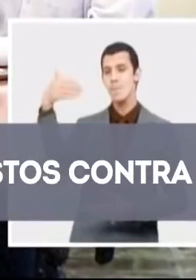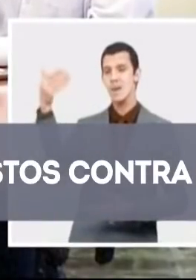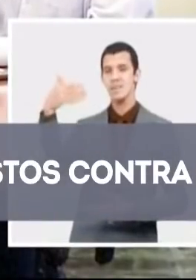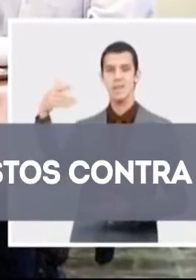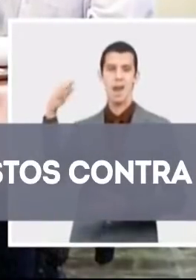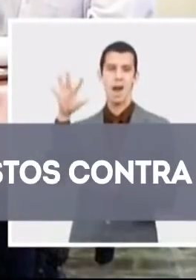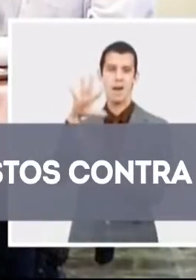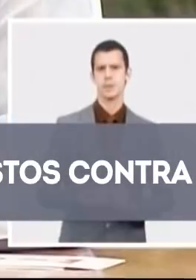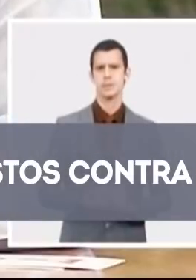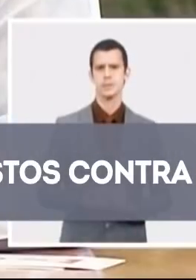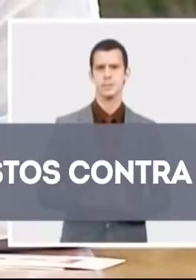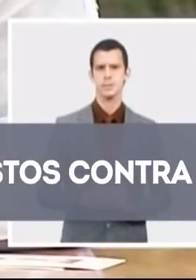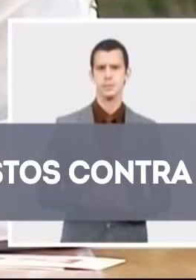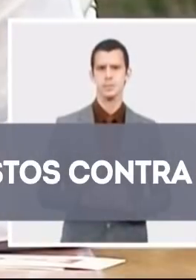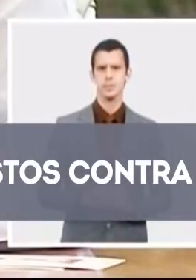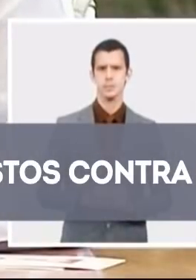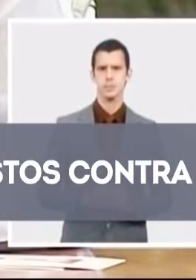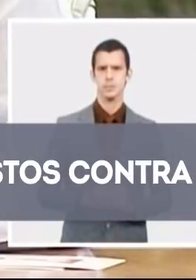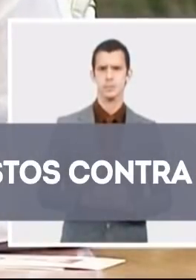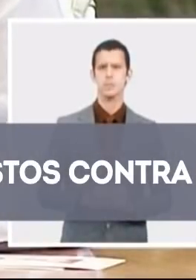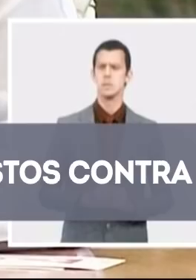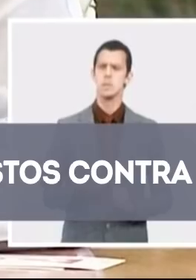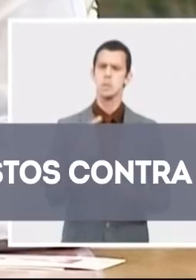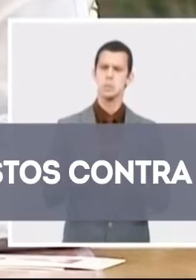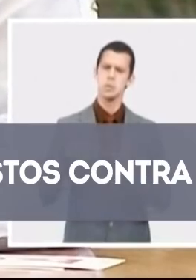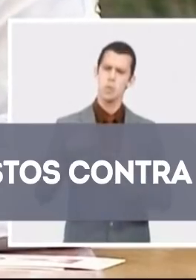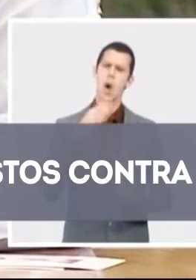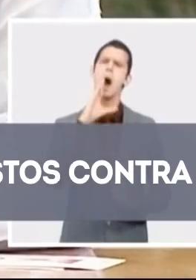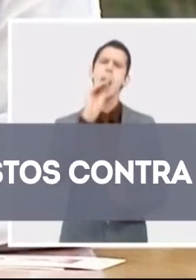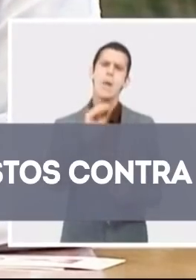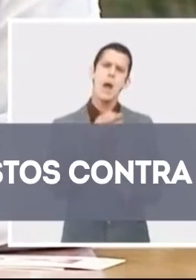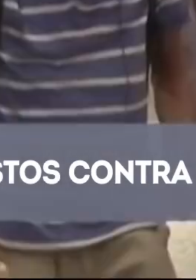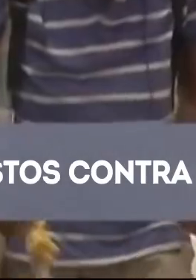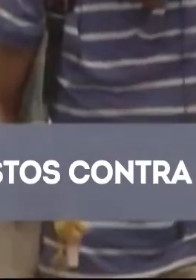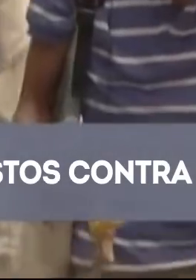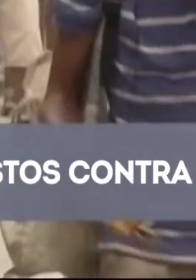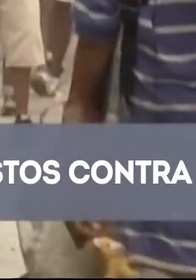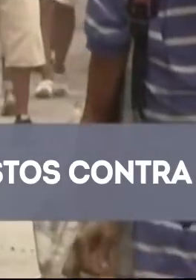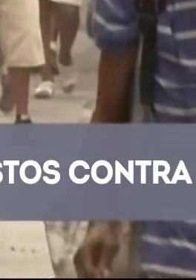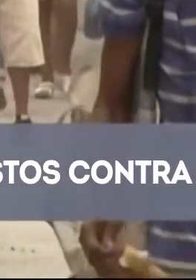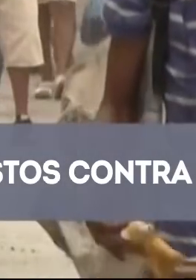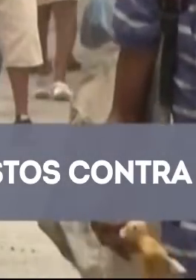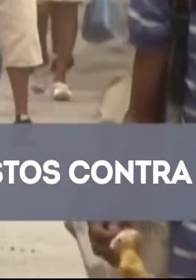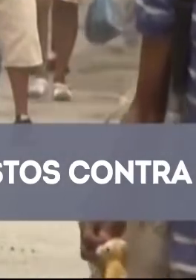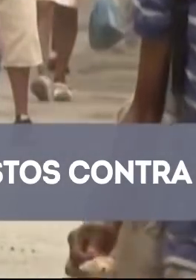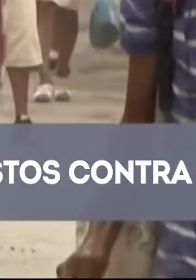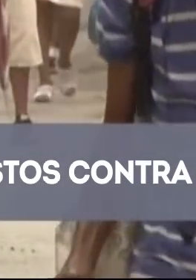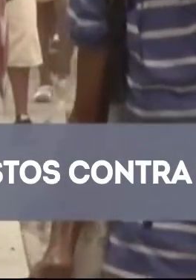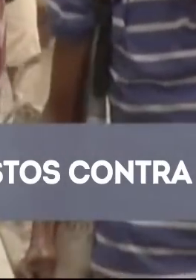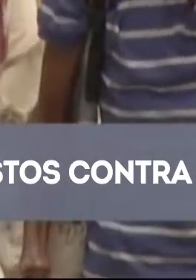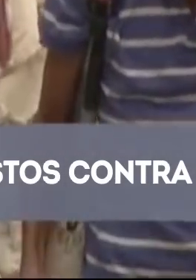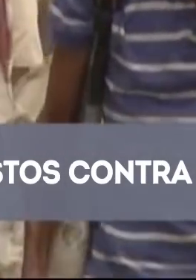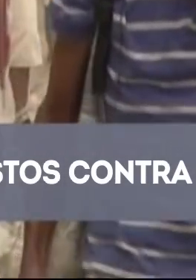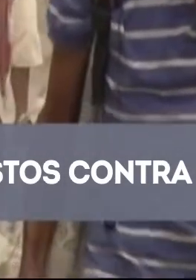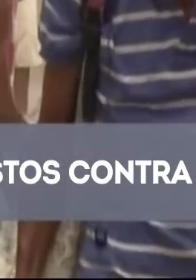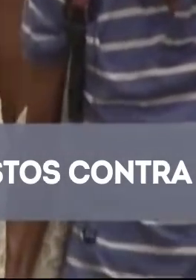Miguel Díaz-Canel voltou a culpar o embargo econômico americano pela situação da ilha.